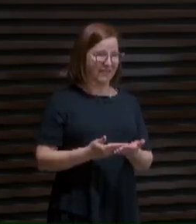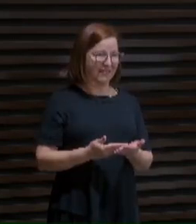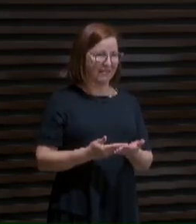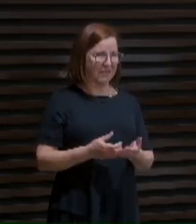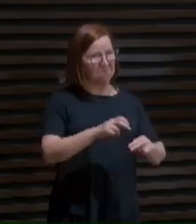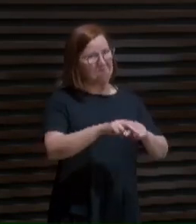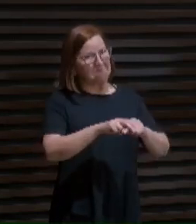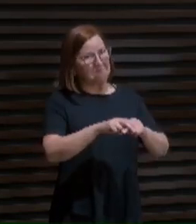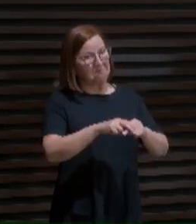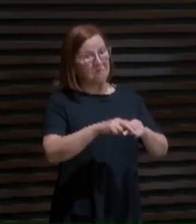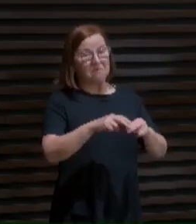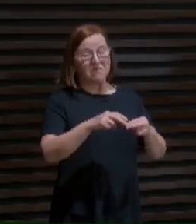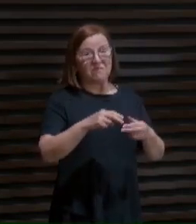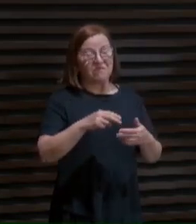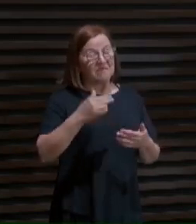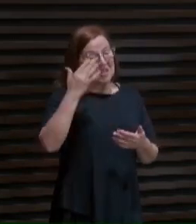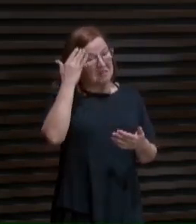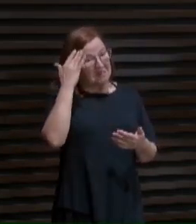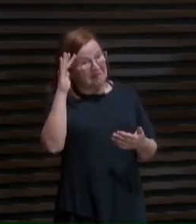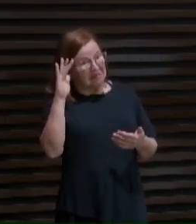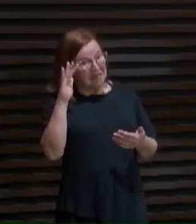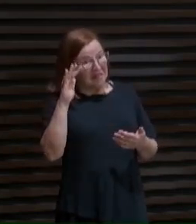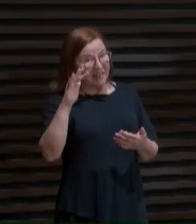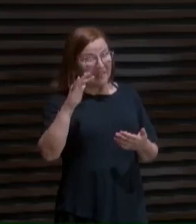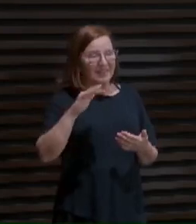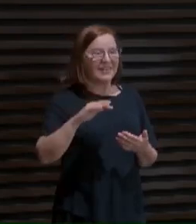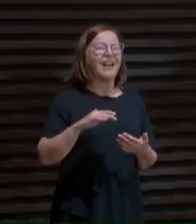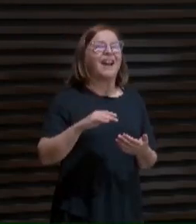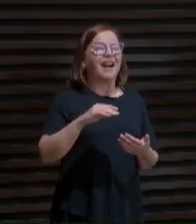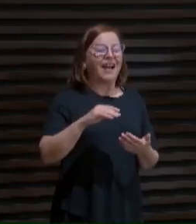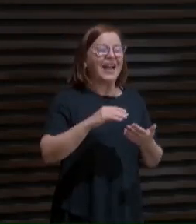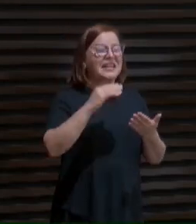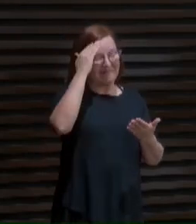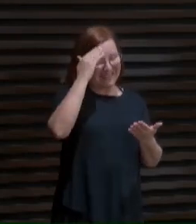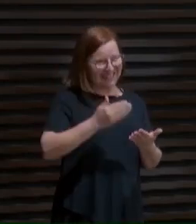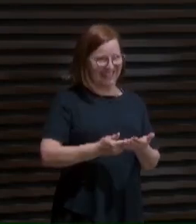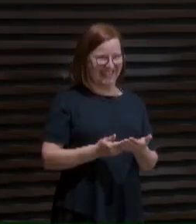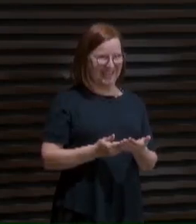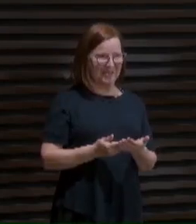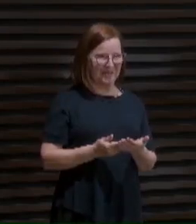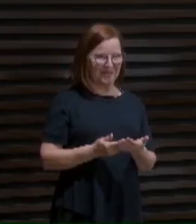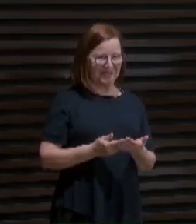alguma razão, que nenhuma razão explica, ele crê.